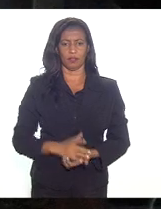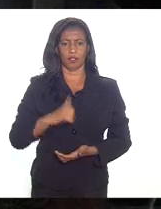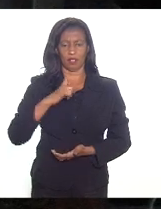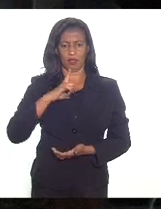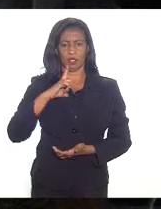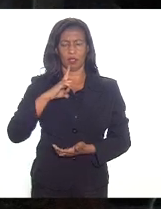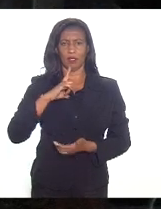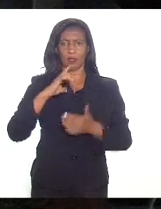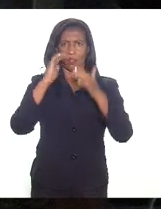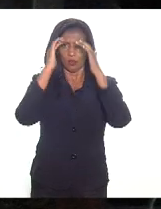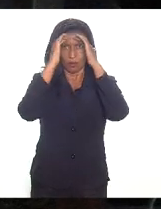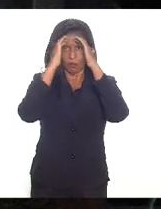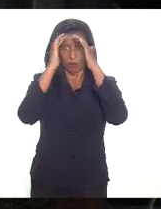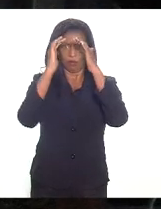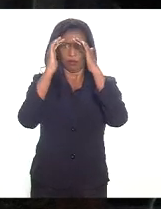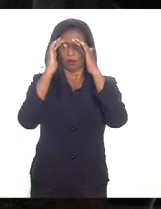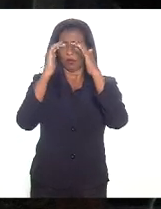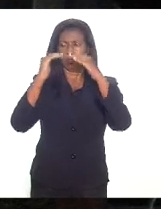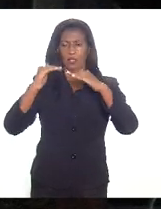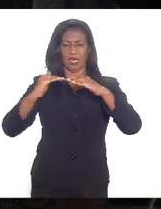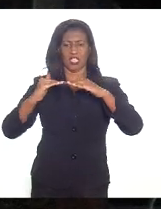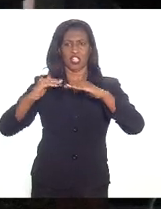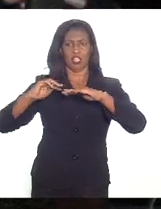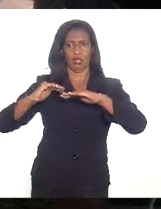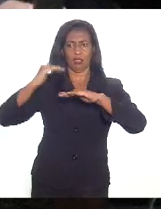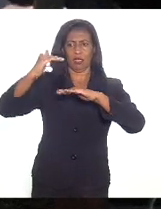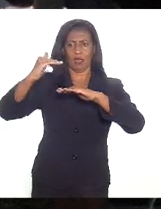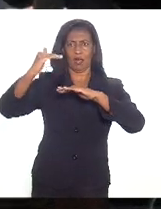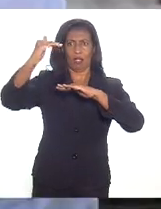estar em cima dos degraus, para cima, seria bom.